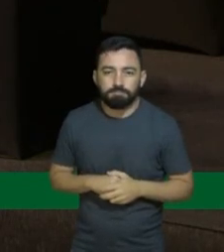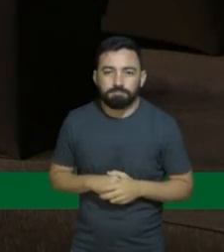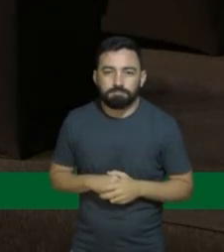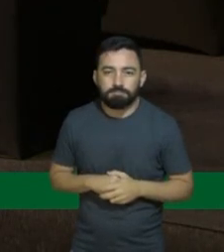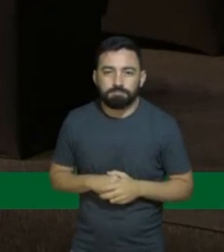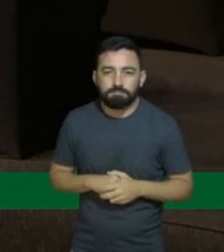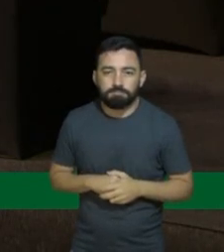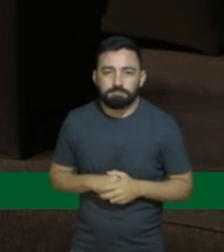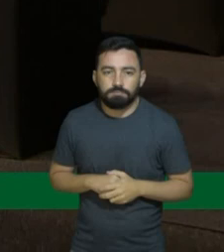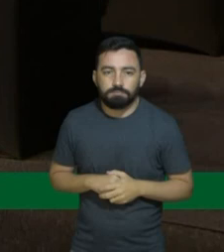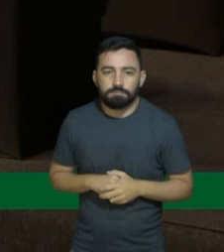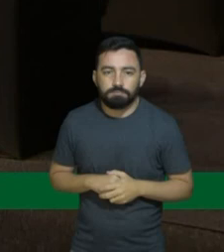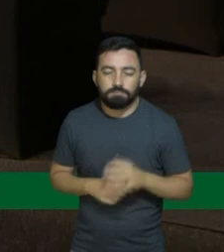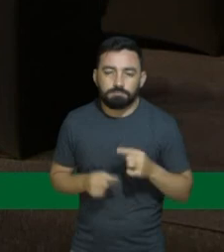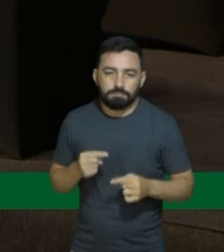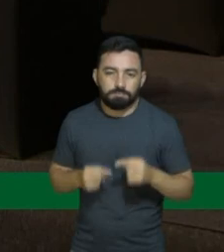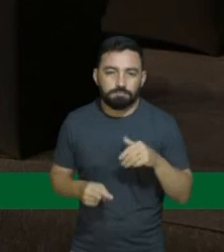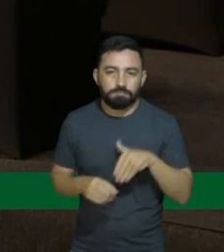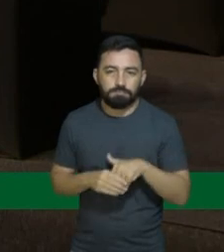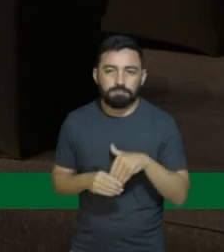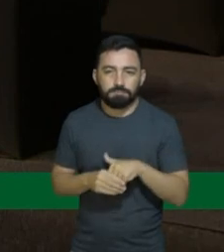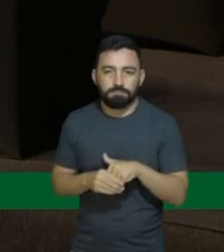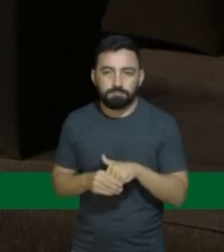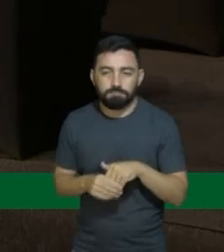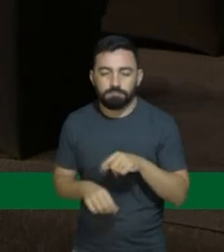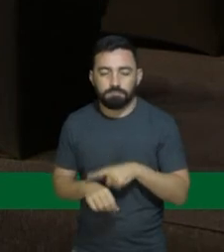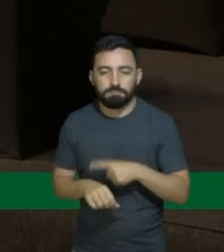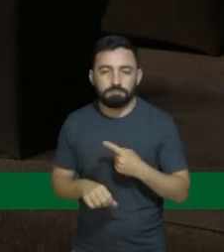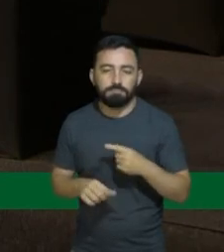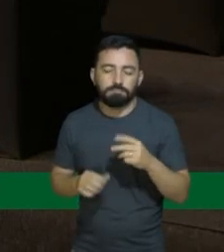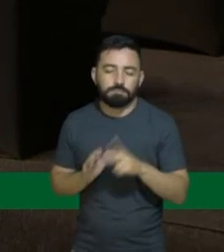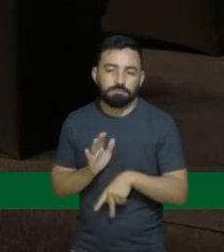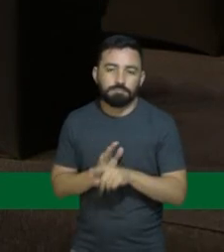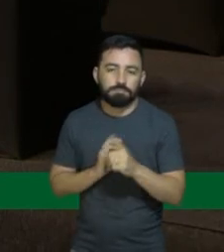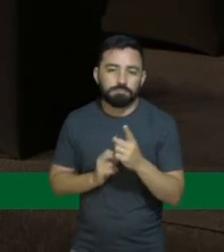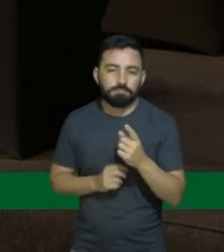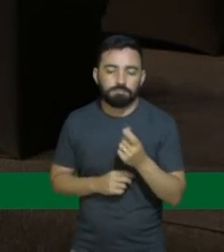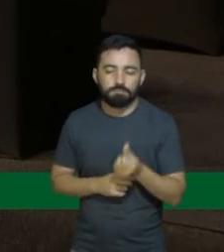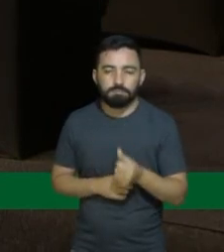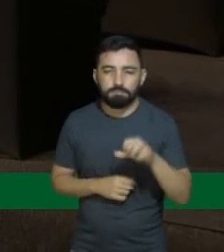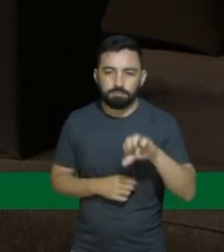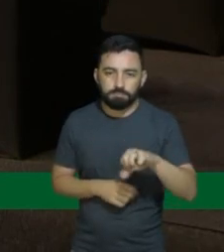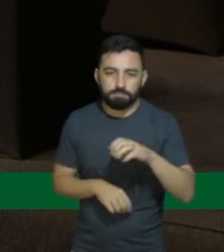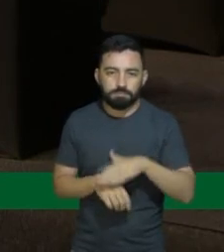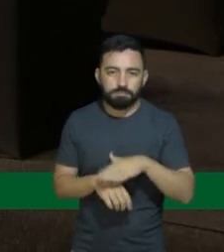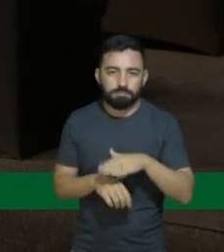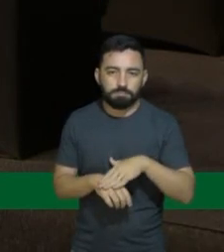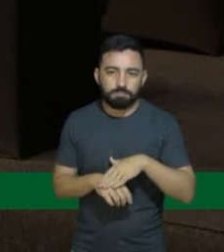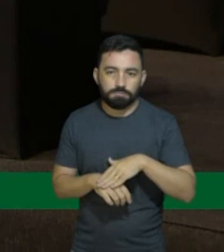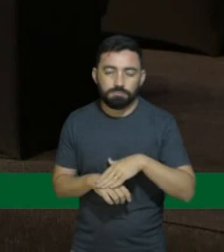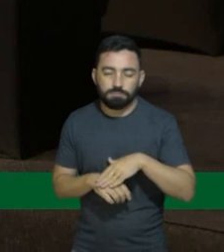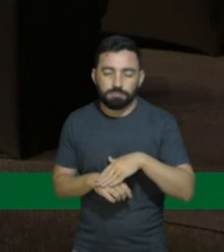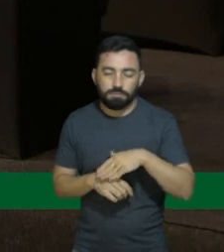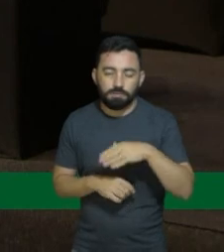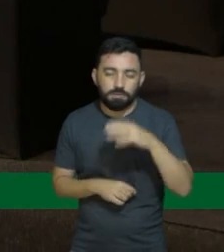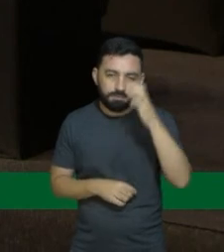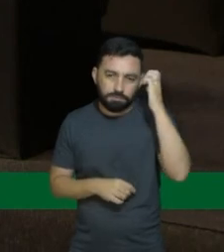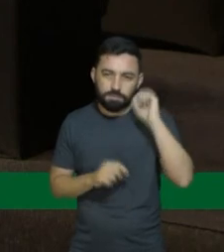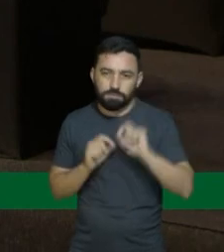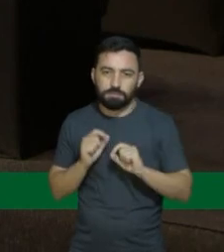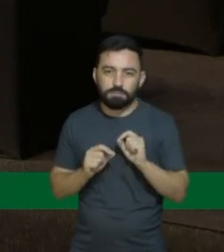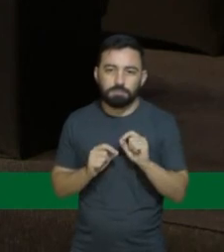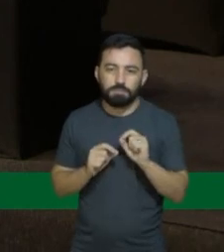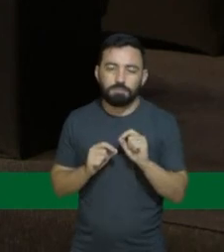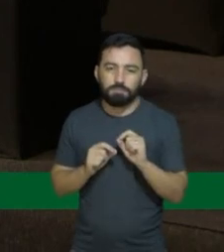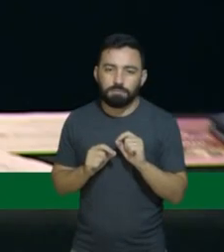unanimidade discussão e votação em turno único do projeto de lei 169/2022 ex autoria deputada Emerson Stein declara